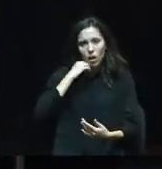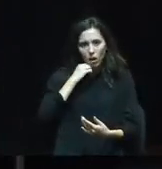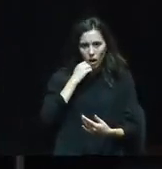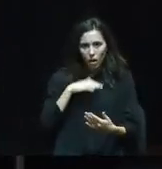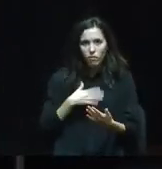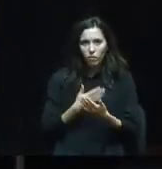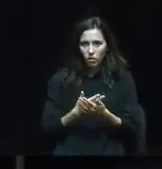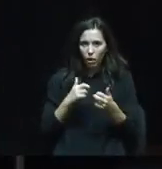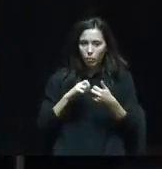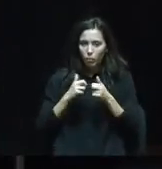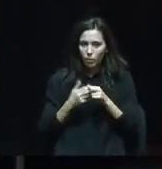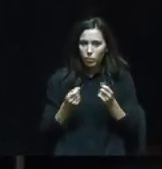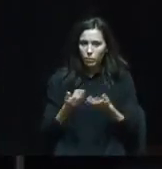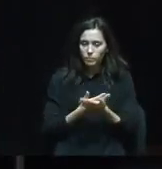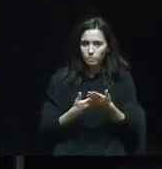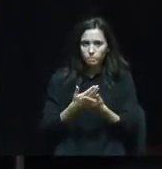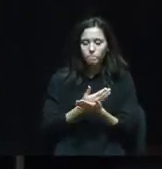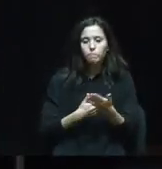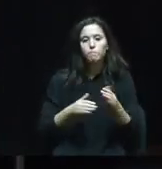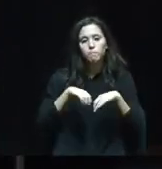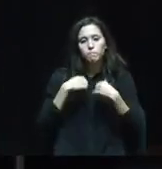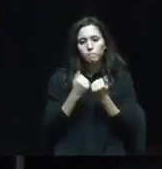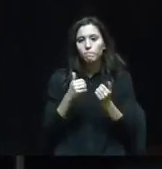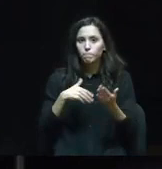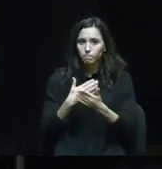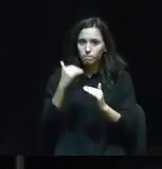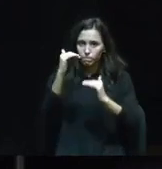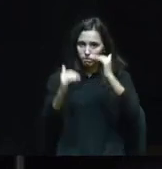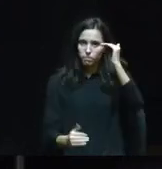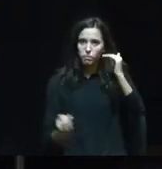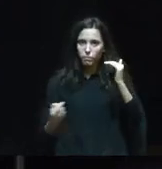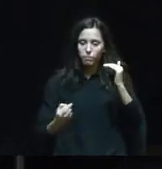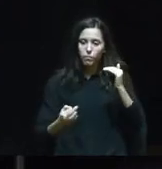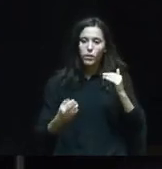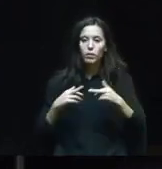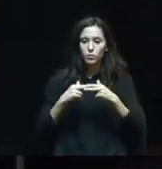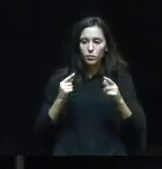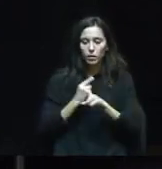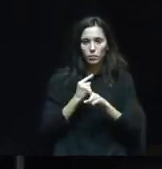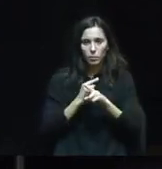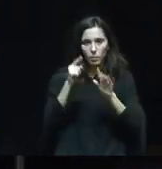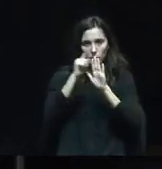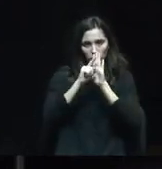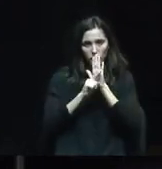económicas e sociais e que contribuiu para um aumento das desigualdades. O Executivo defende,